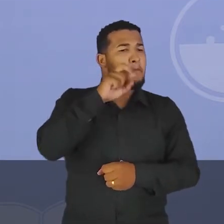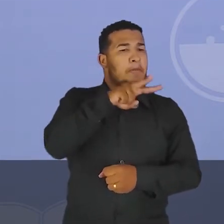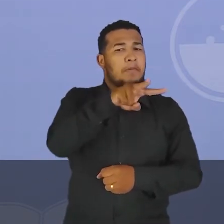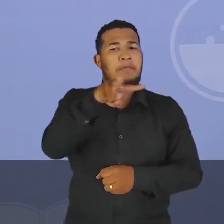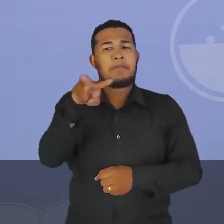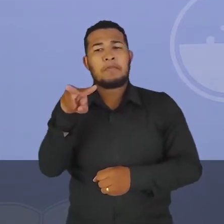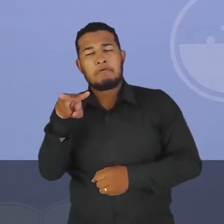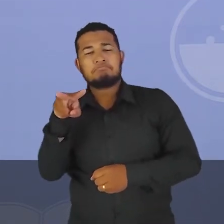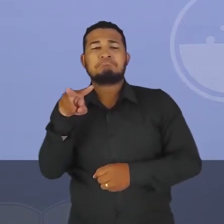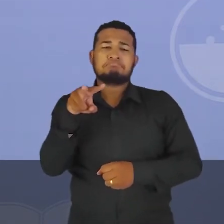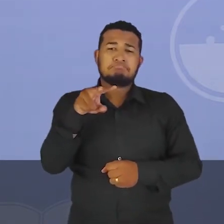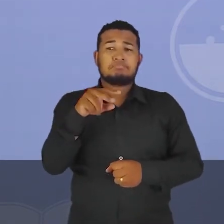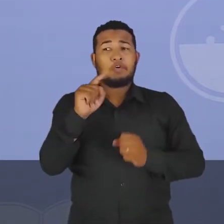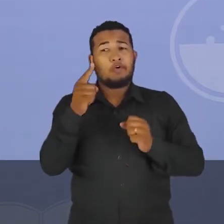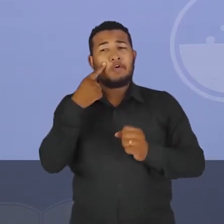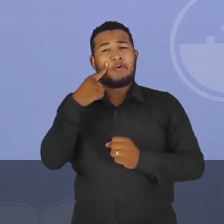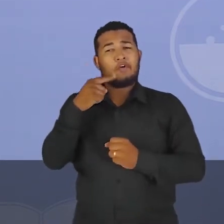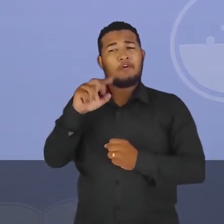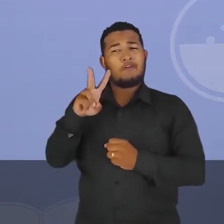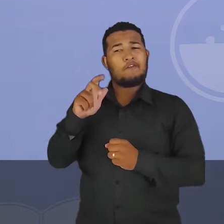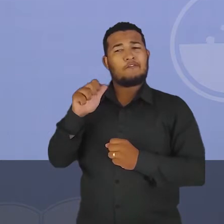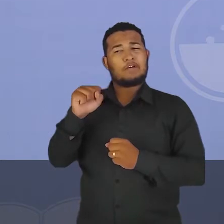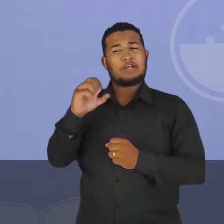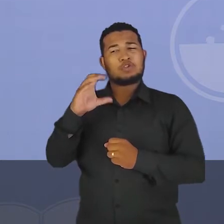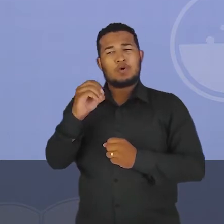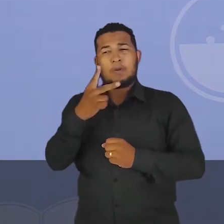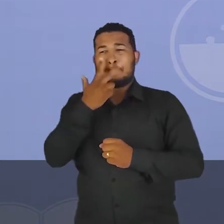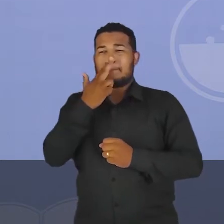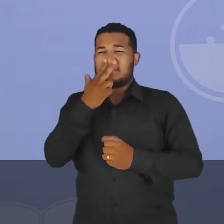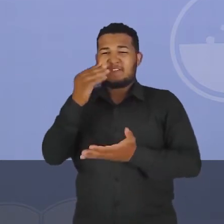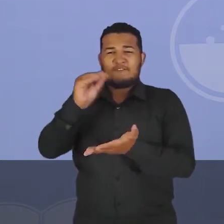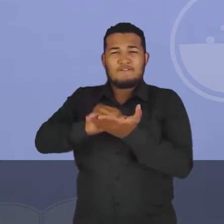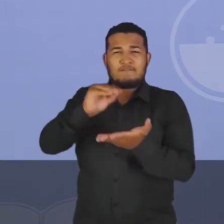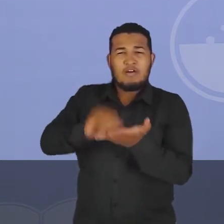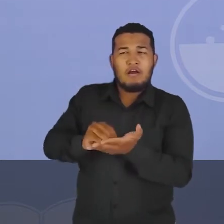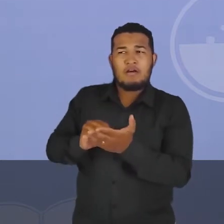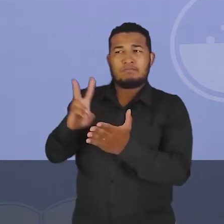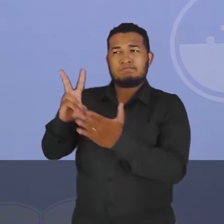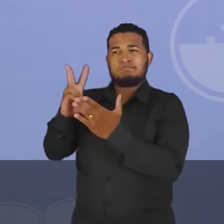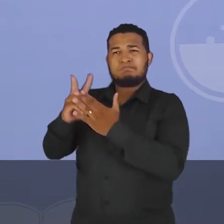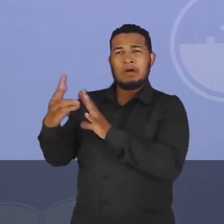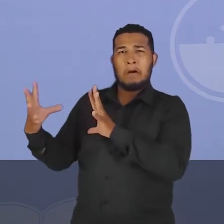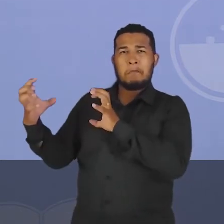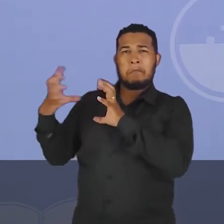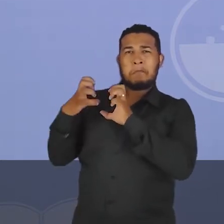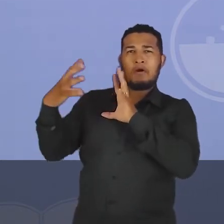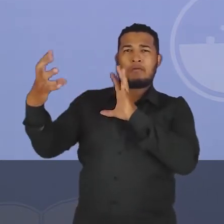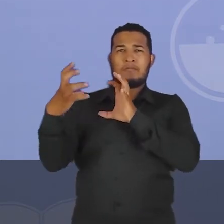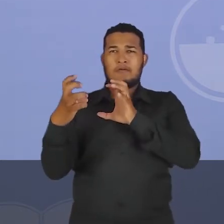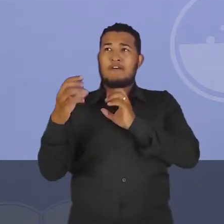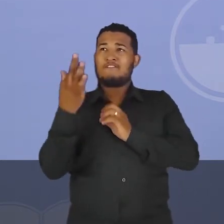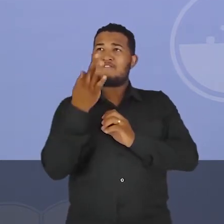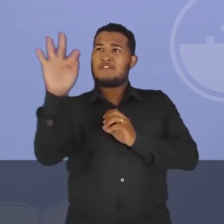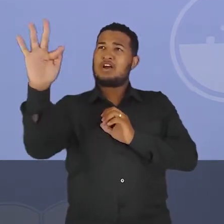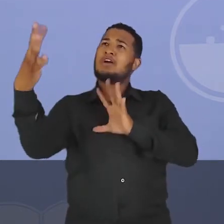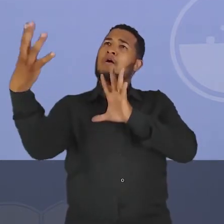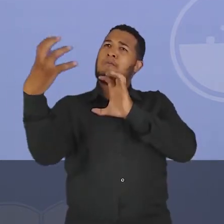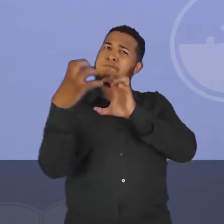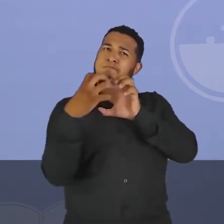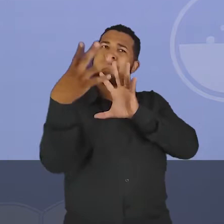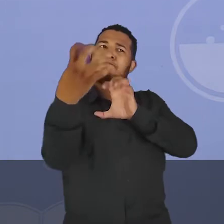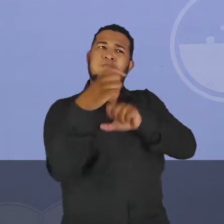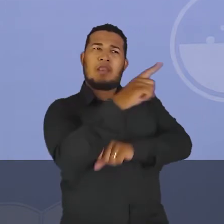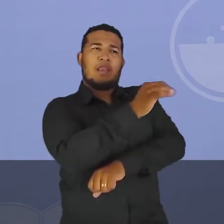colonos, vão falar, olha, o Vasco está muito ausente, os indígenas estão nos atacando, os franceses estão se instalando no Rio e podem vir para o Espírito